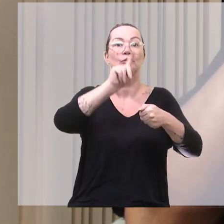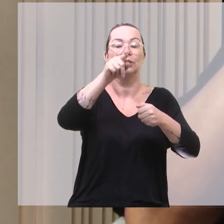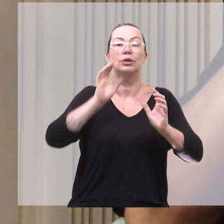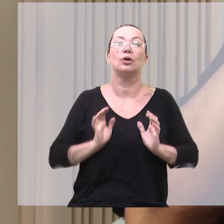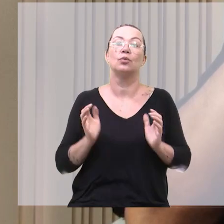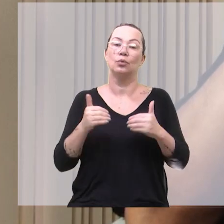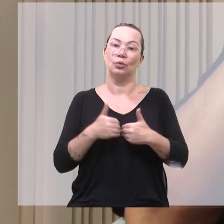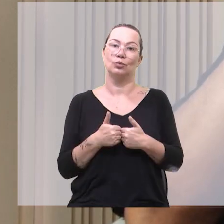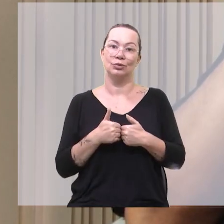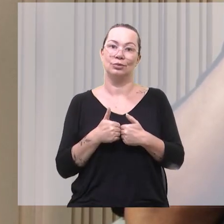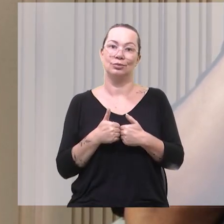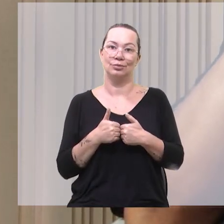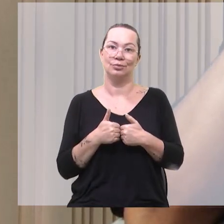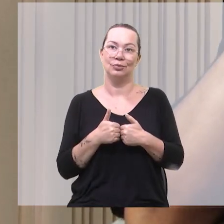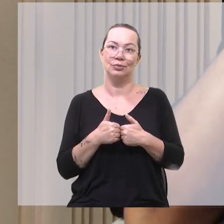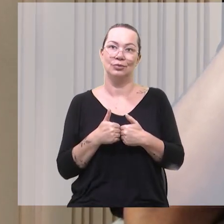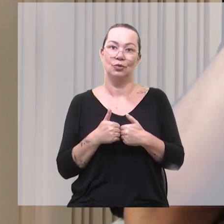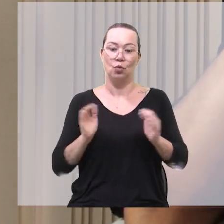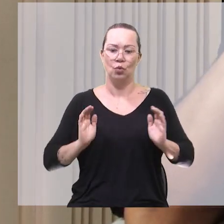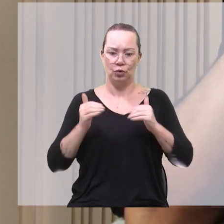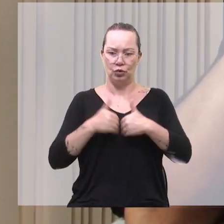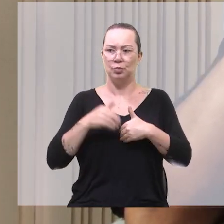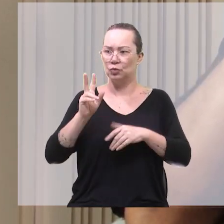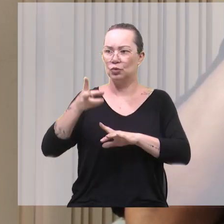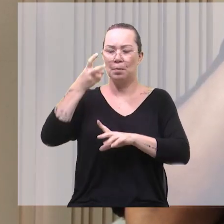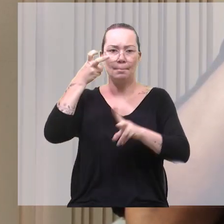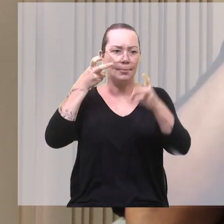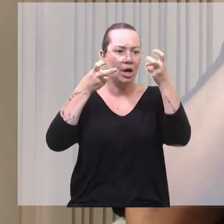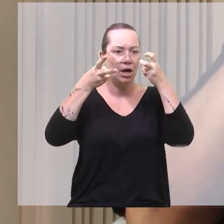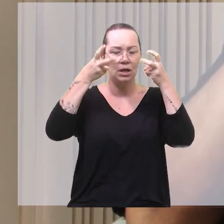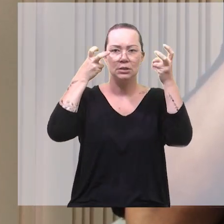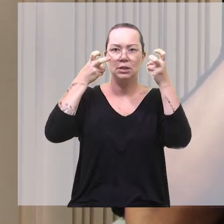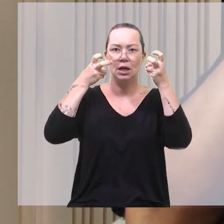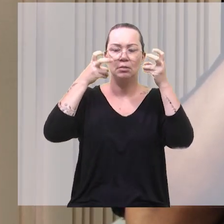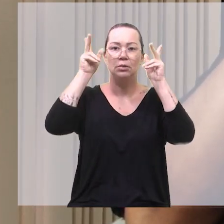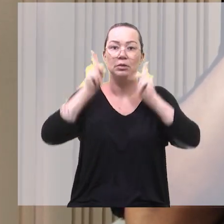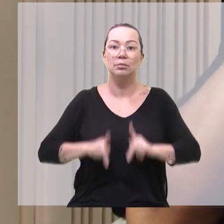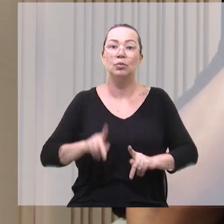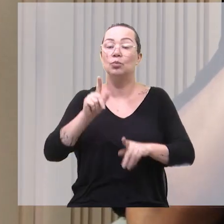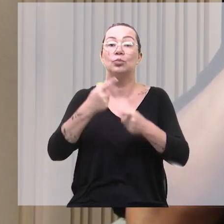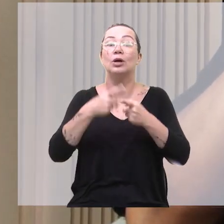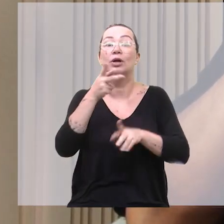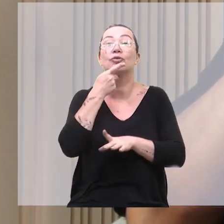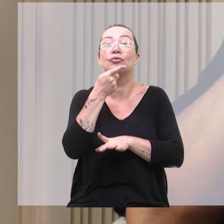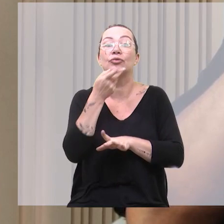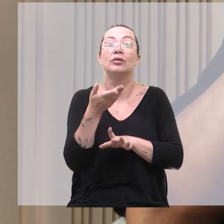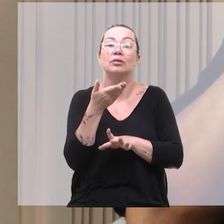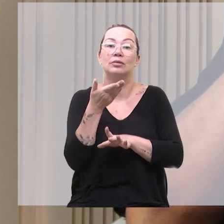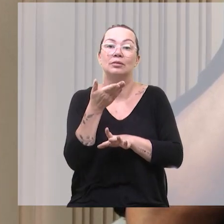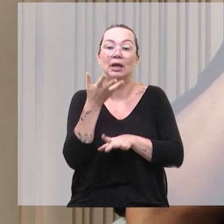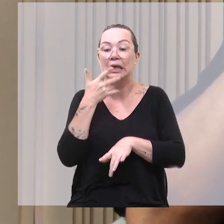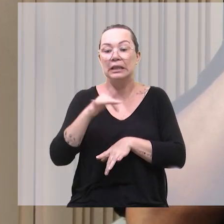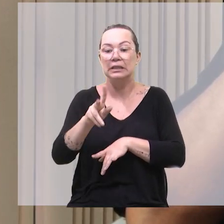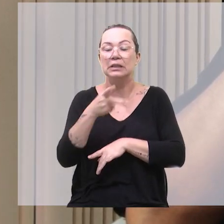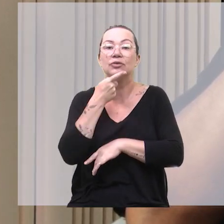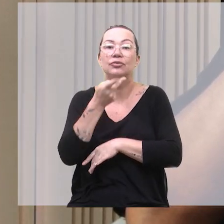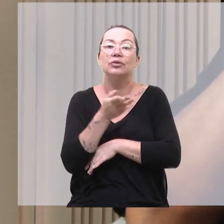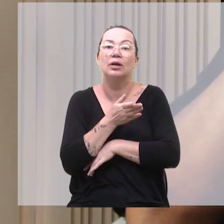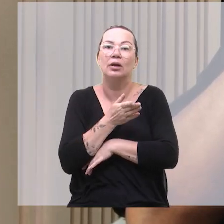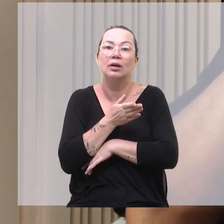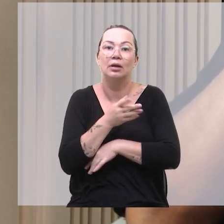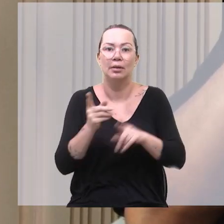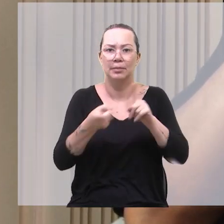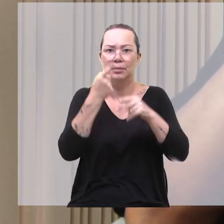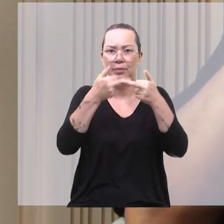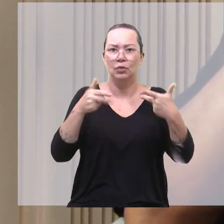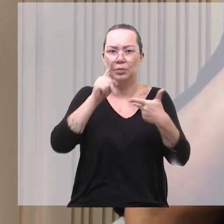que é o autismo. O autismo a gente nota geralmente pela pessoa porque ela não fala, a criança não fala.